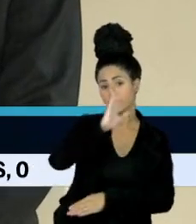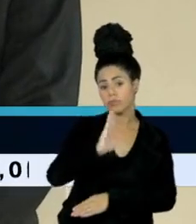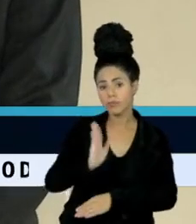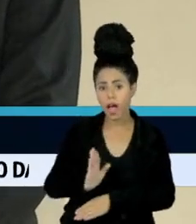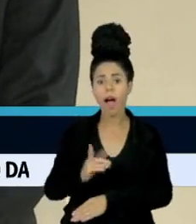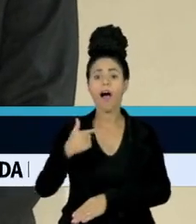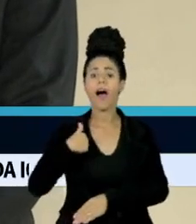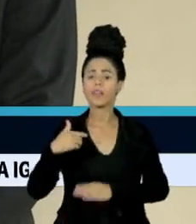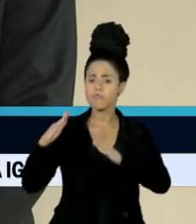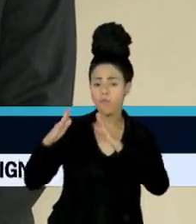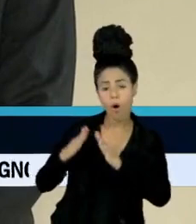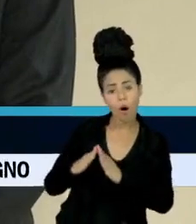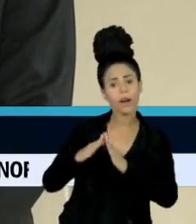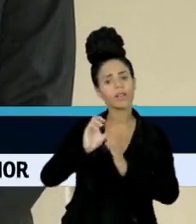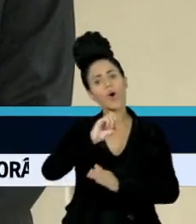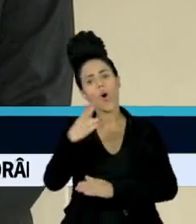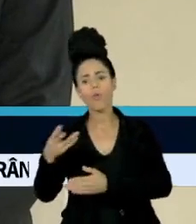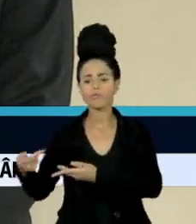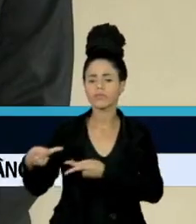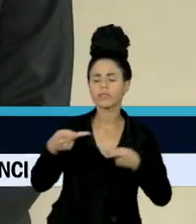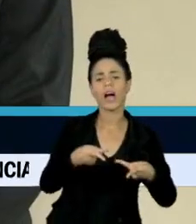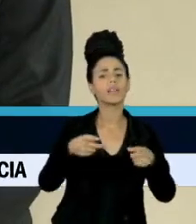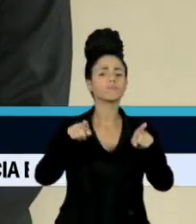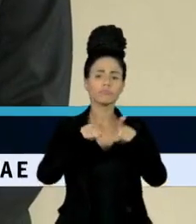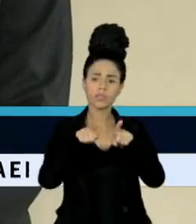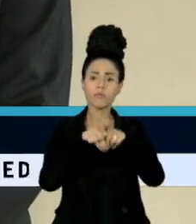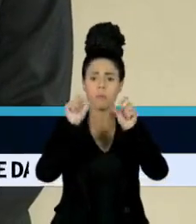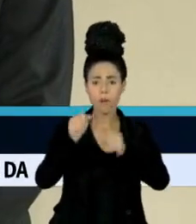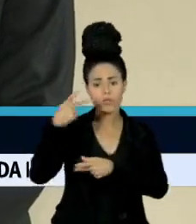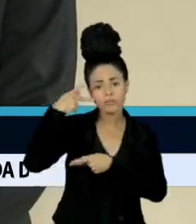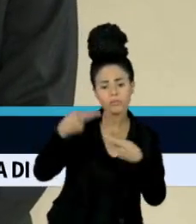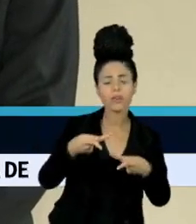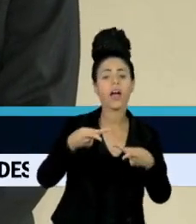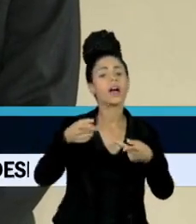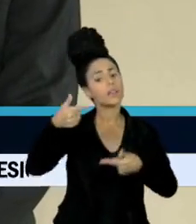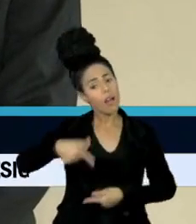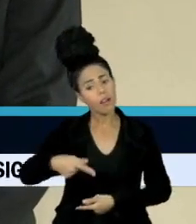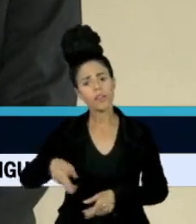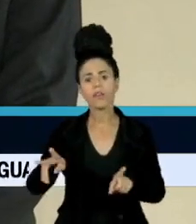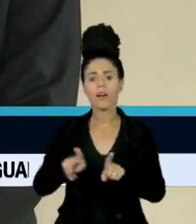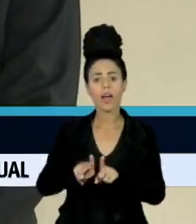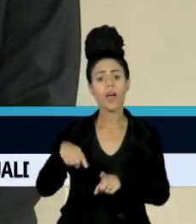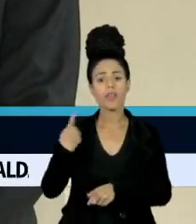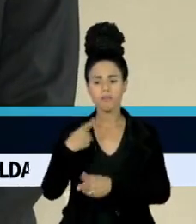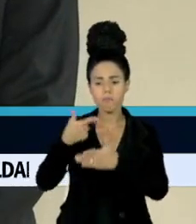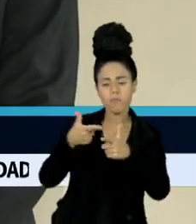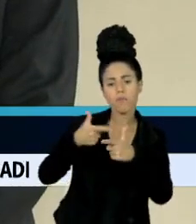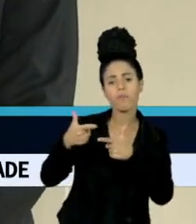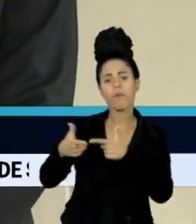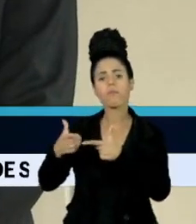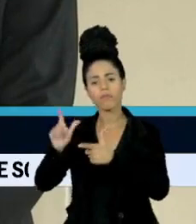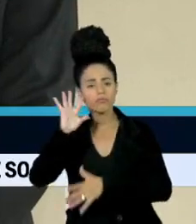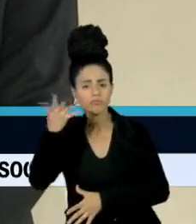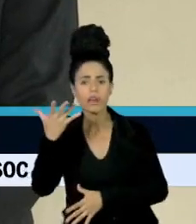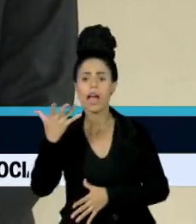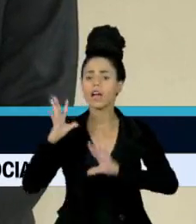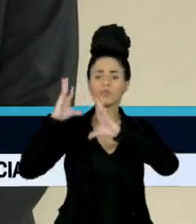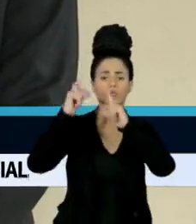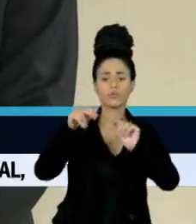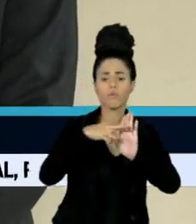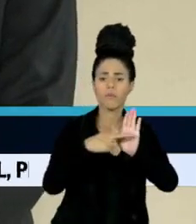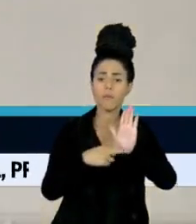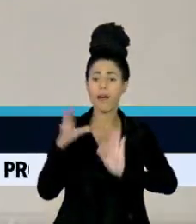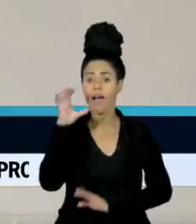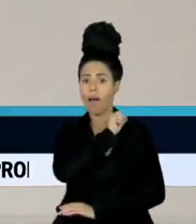ele residente, seja ele flutuante, turista aqui, a resolver questões que demandam uma